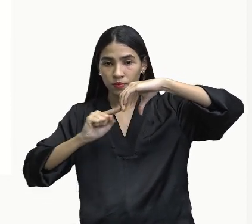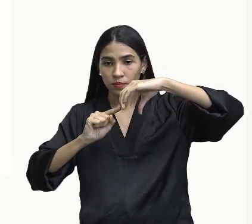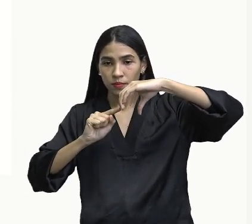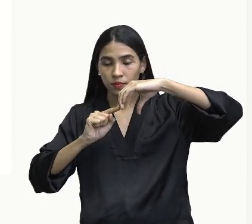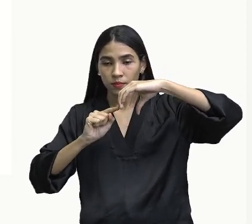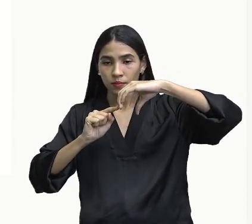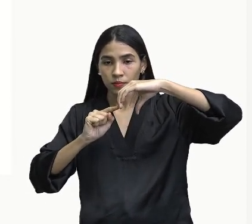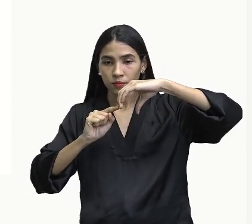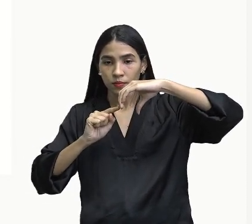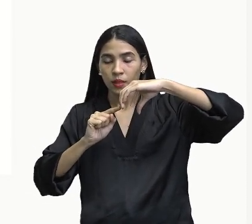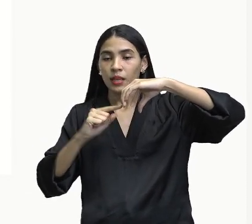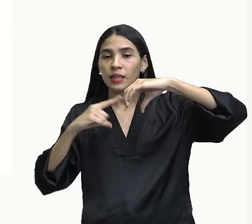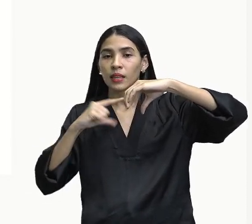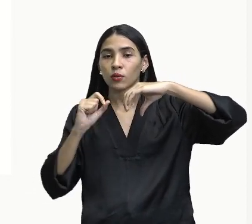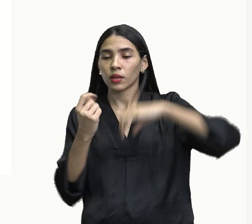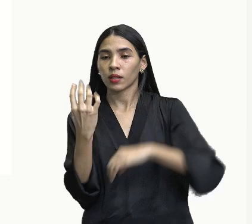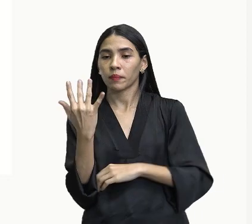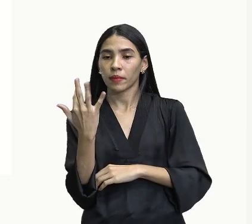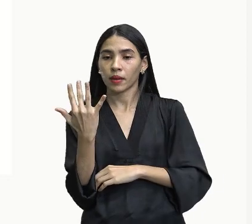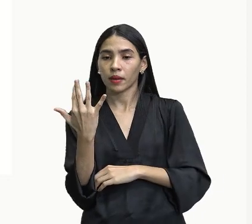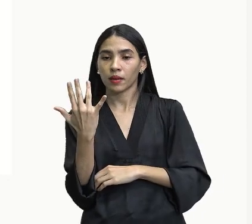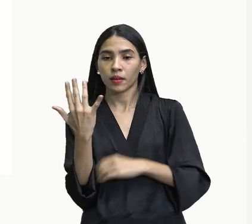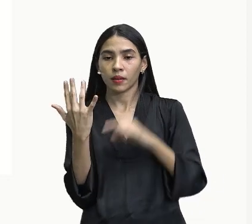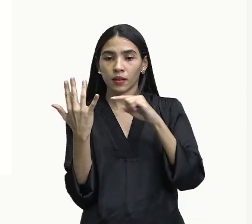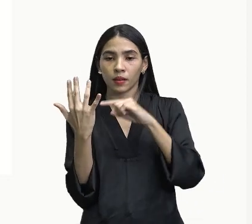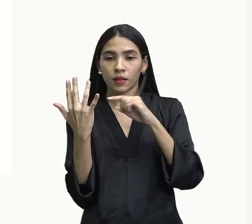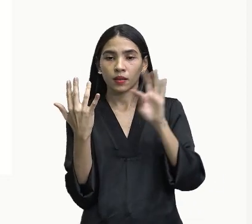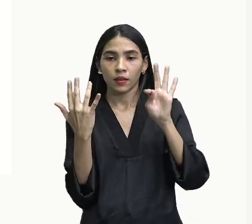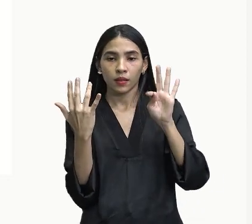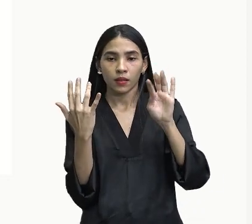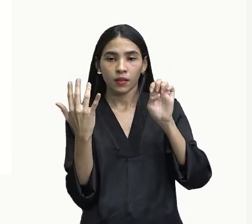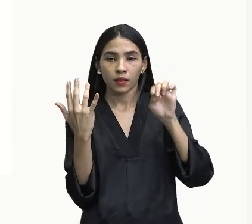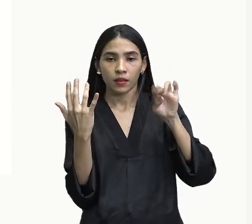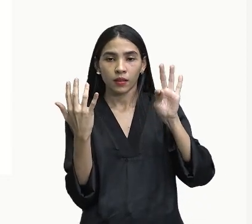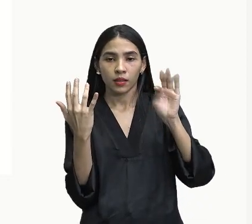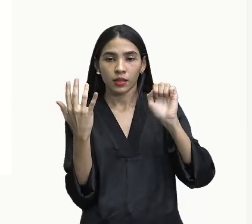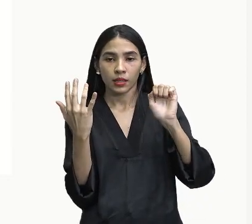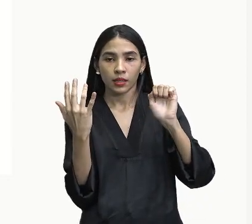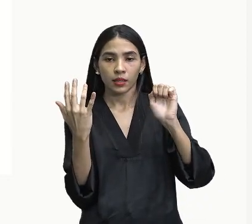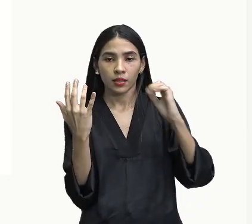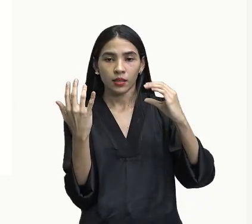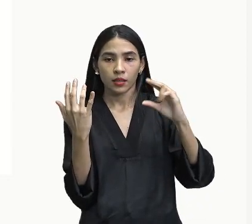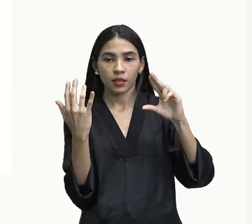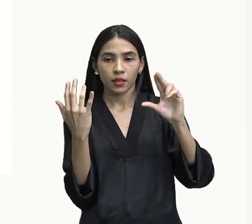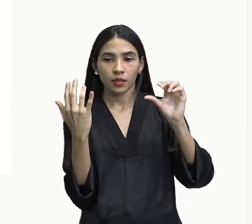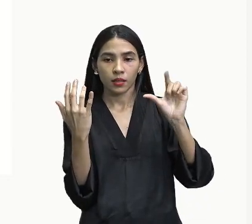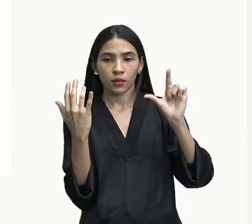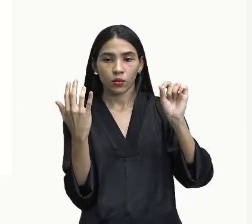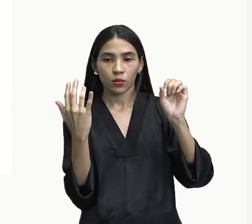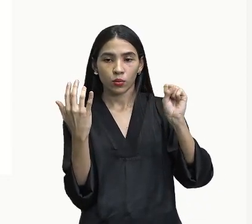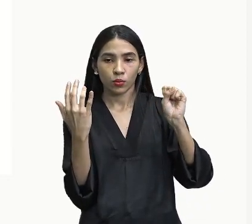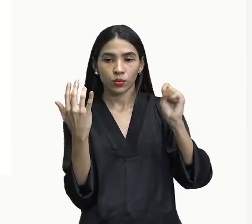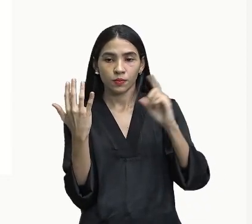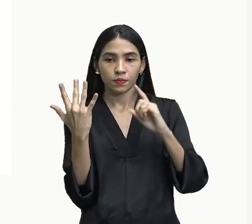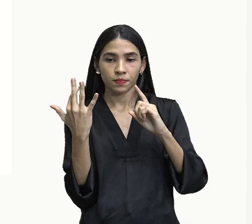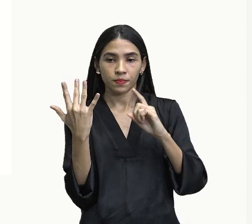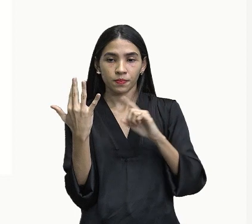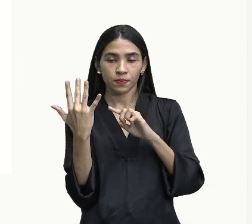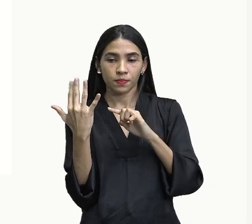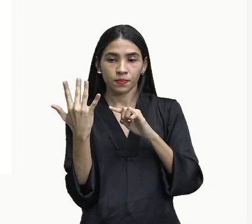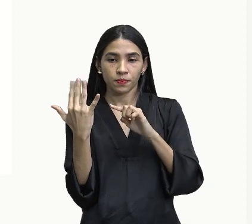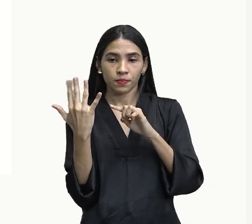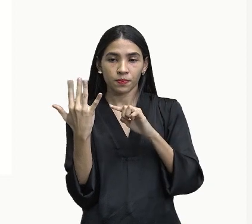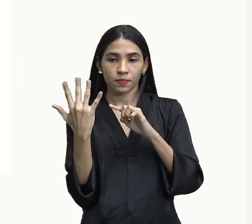ó, tentáculos, esses aqui que vão ajudar a capturar o alimento desses indivíduos, que vai ajudar